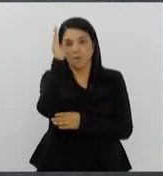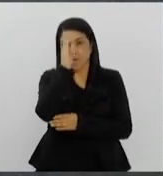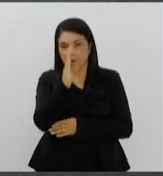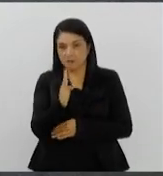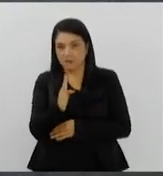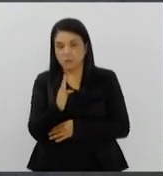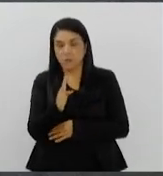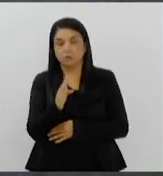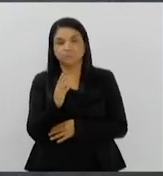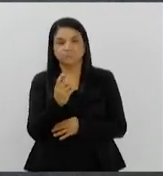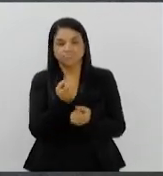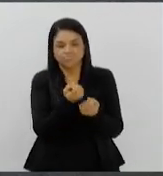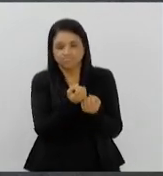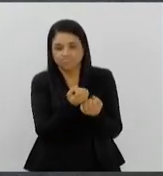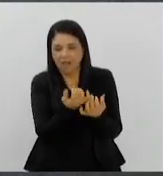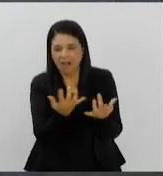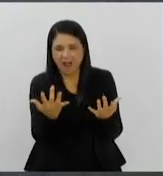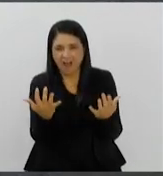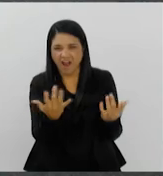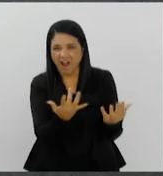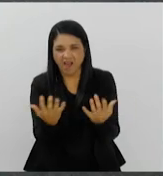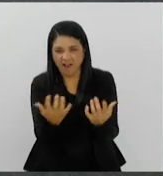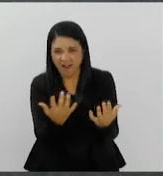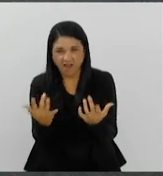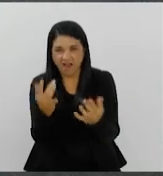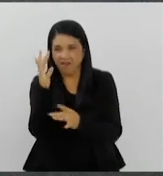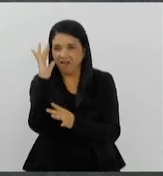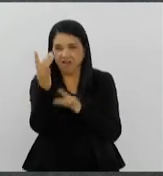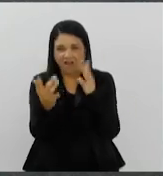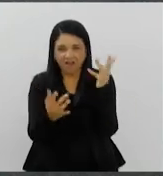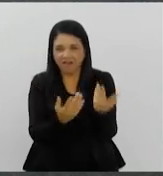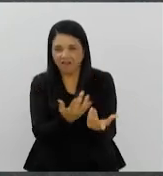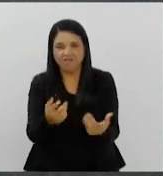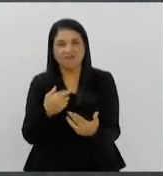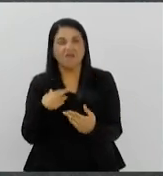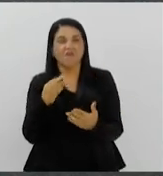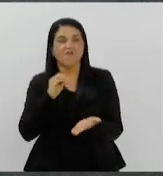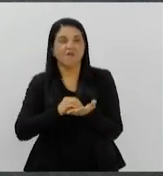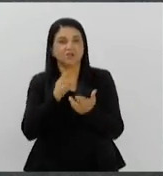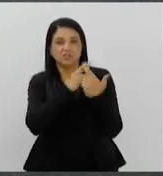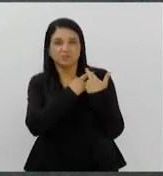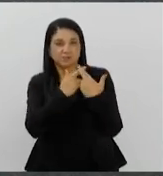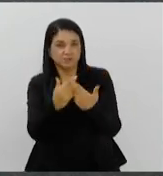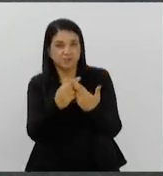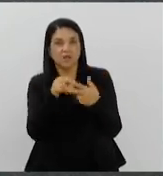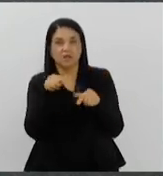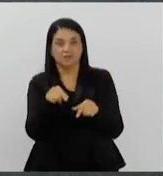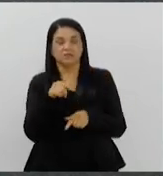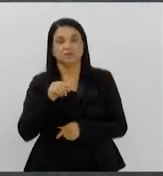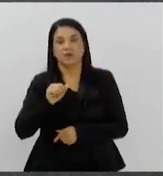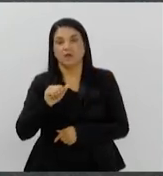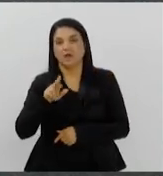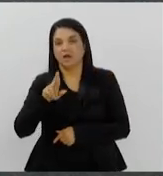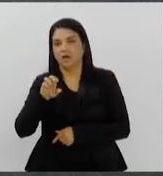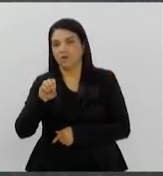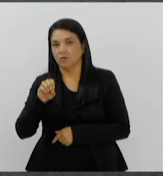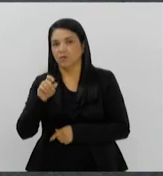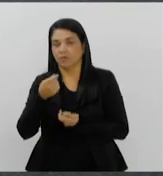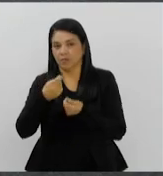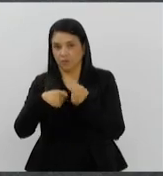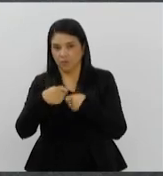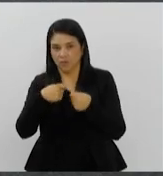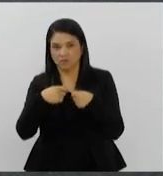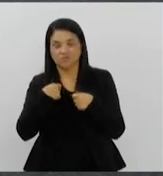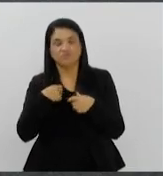queimando por irresponsabilidade do agronegócio, por uma dificuldade da gente caminhar